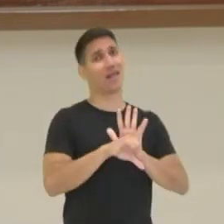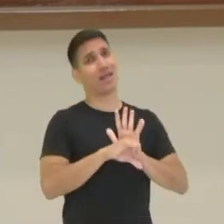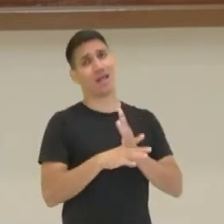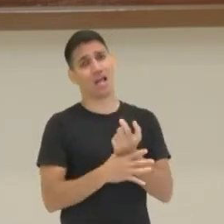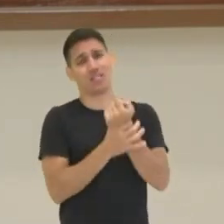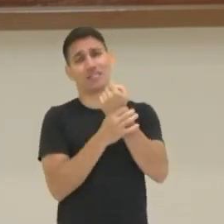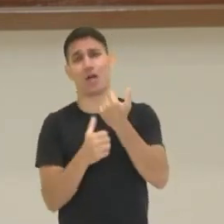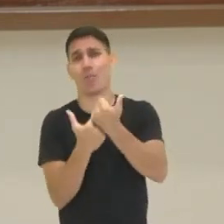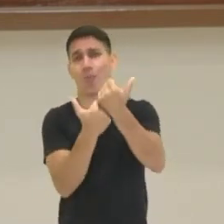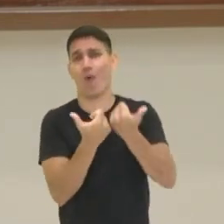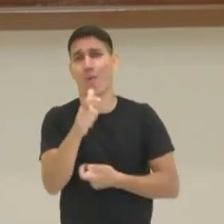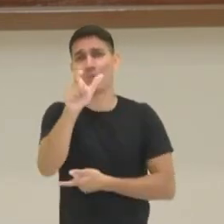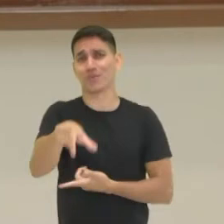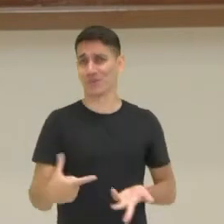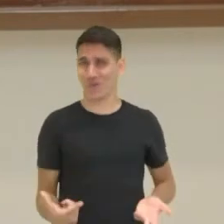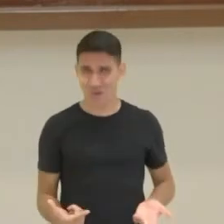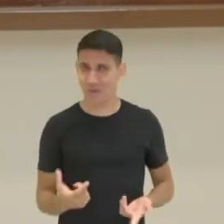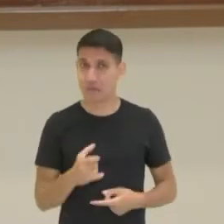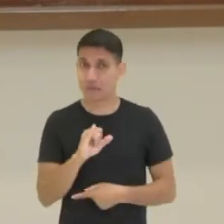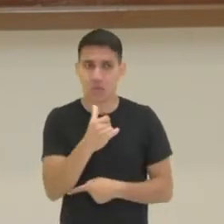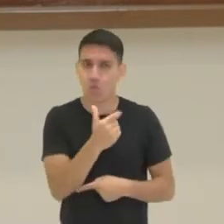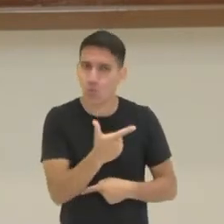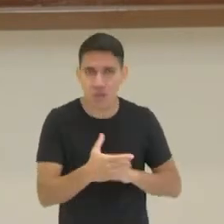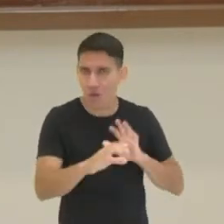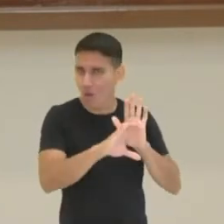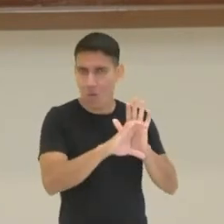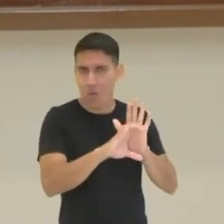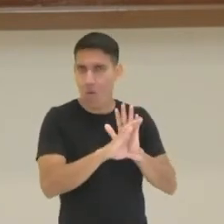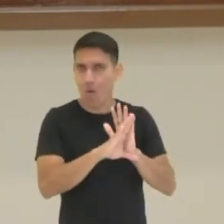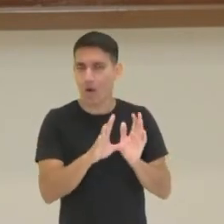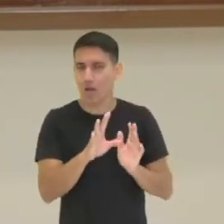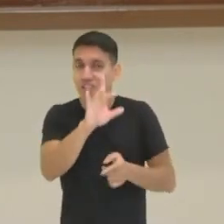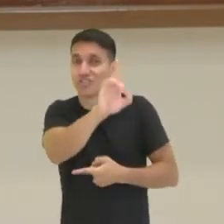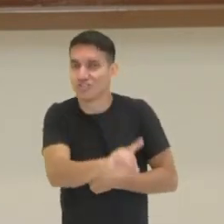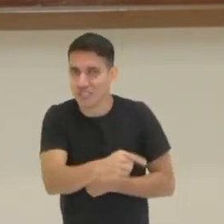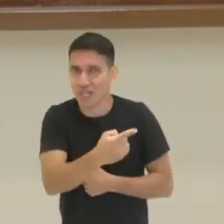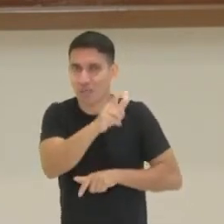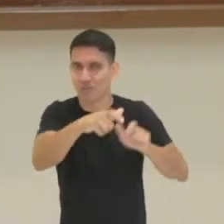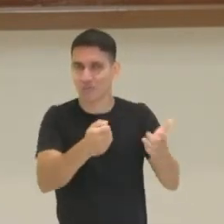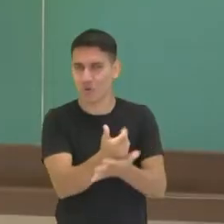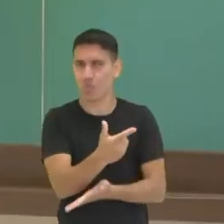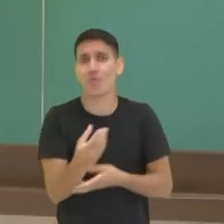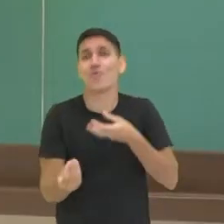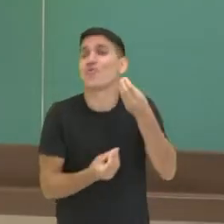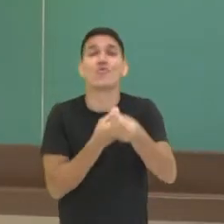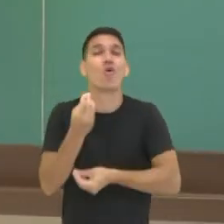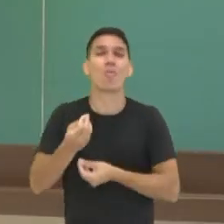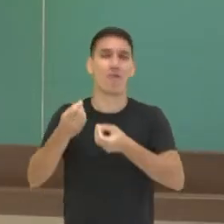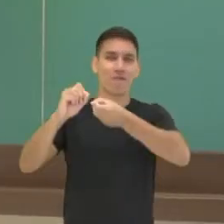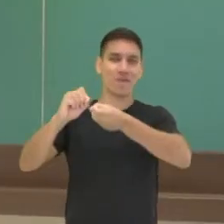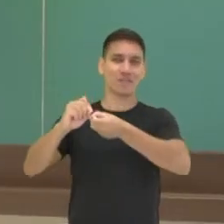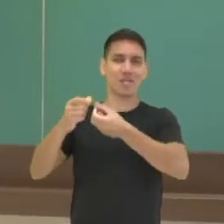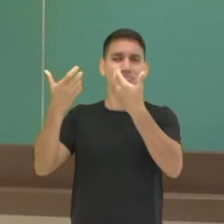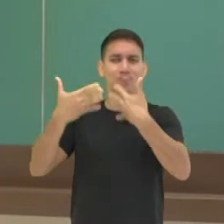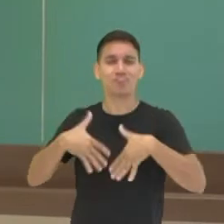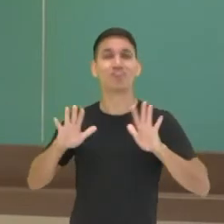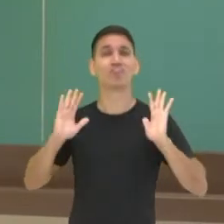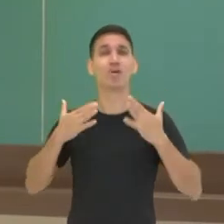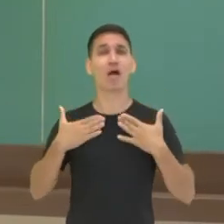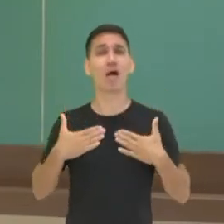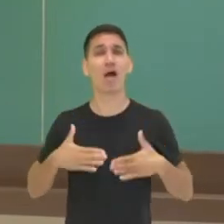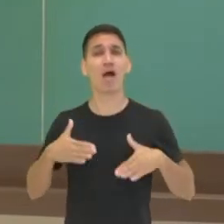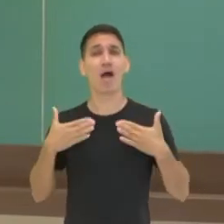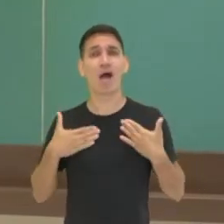tem quem vá defender o consumidor, então o que fazer? Né? De que forma que vai ser possível solucionar pacificamente um